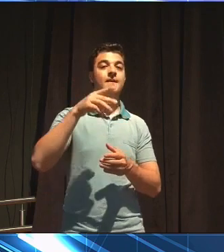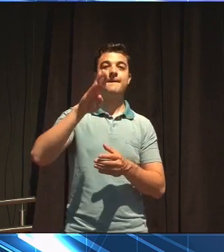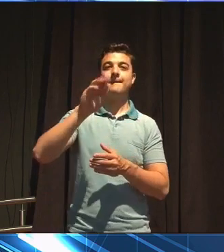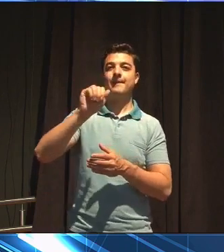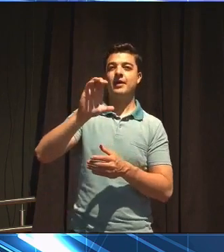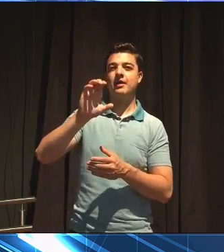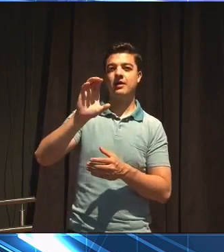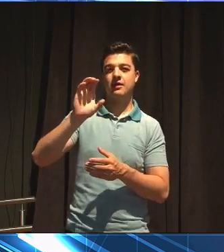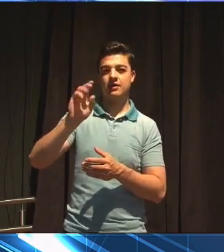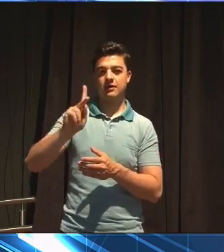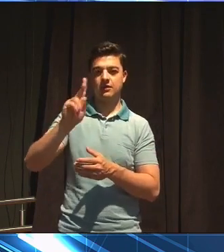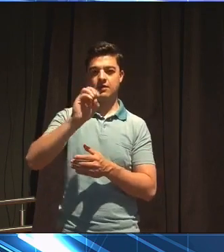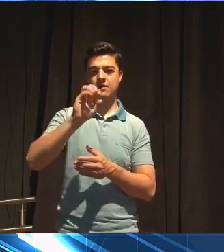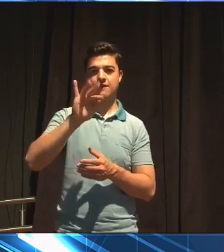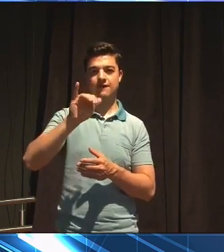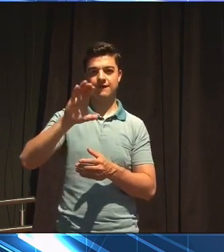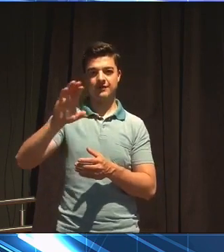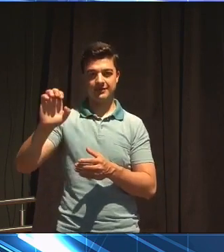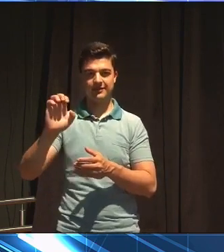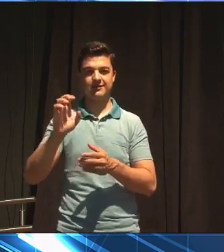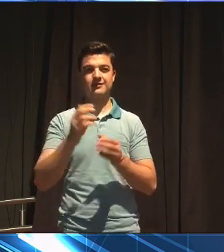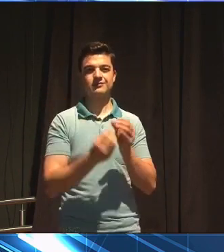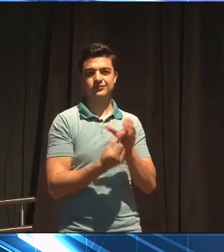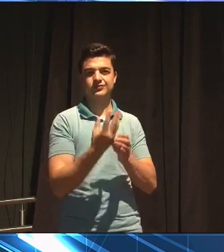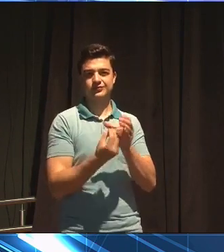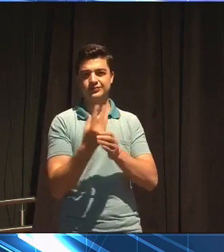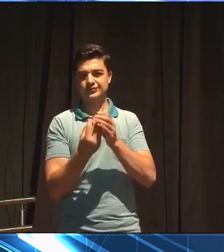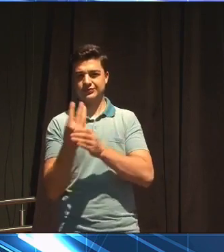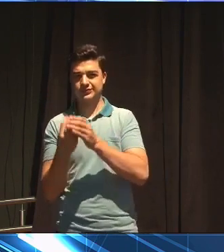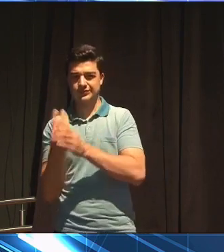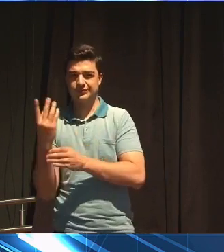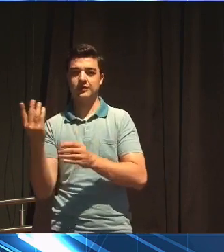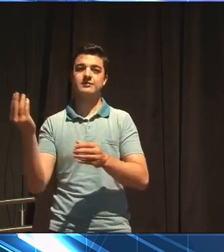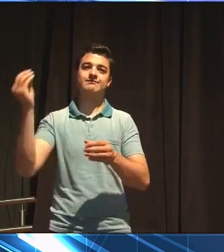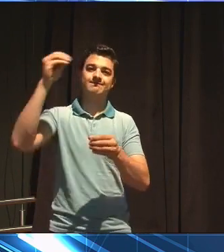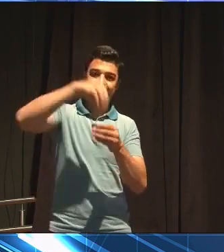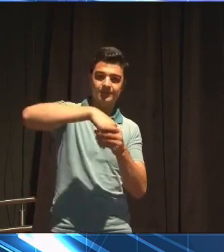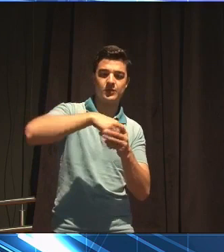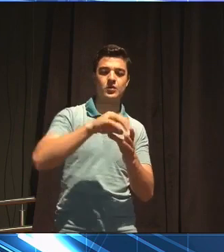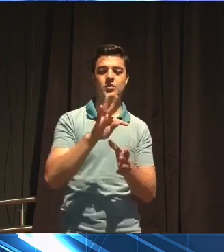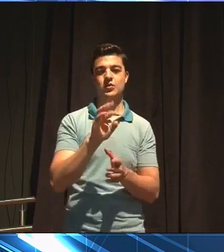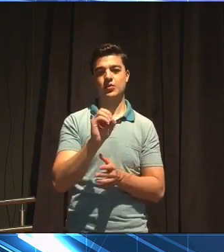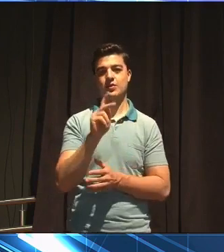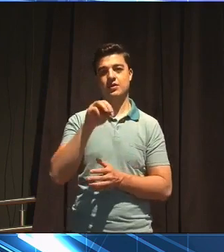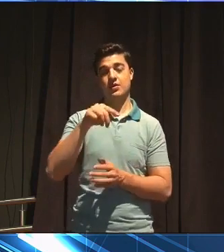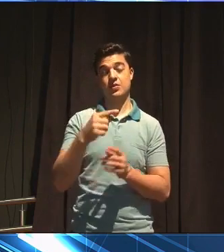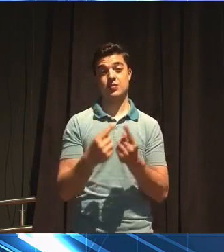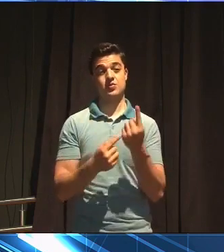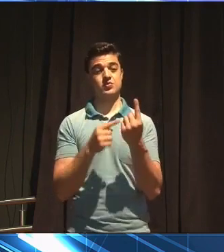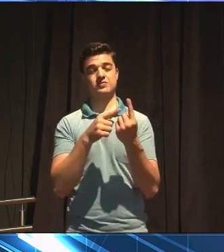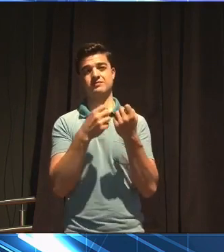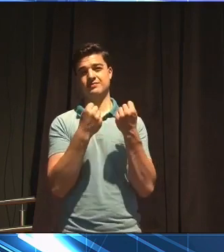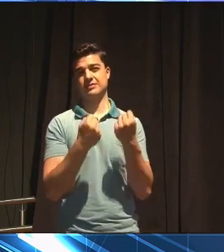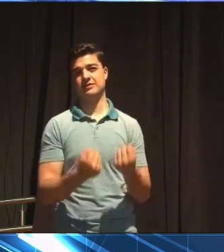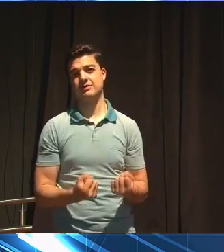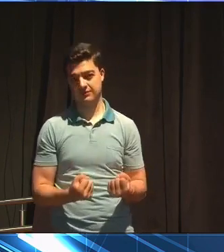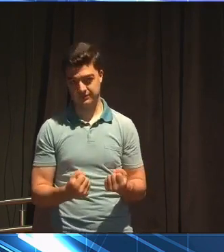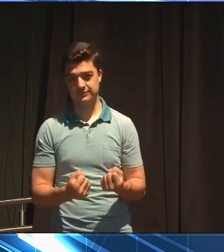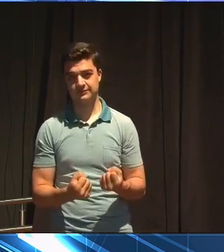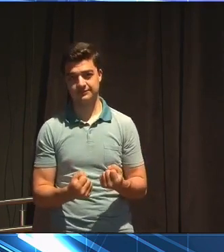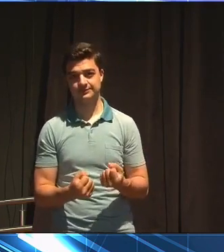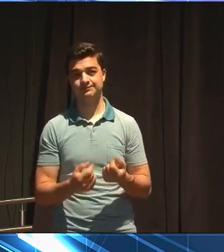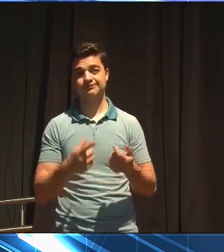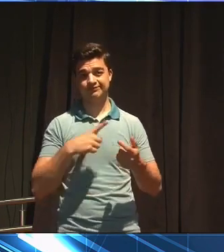Biro. Esse sistema de IA que consulta ali o Biro também tem um token, que é a dele, porque ele conjunta um outro conjunto de